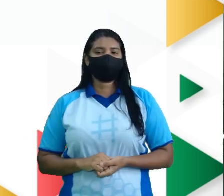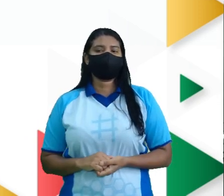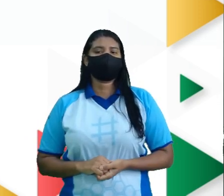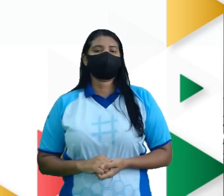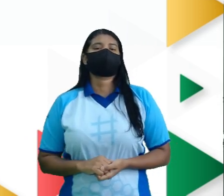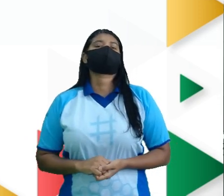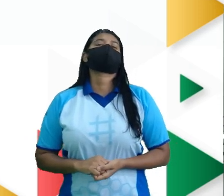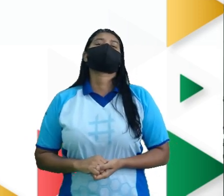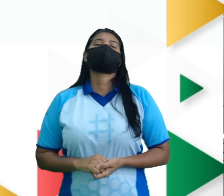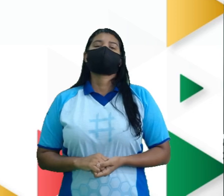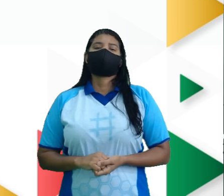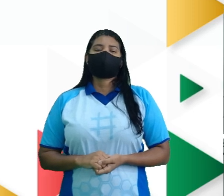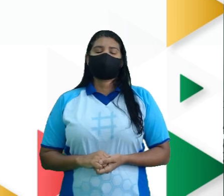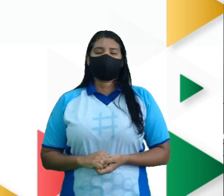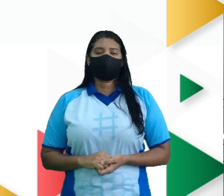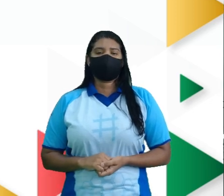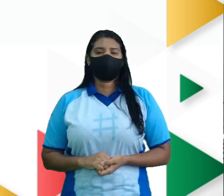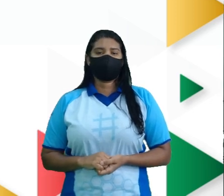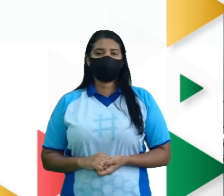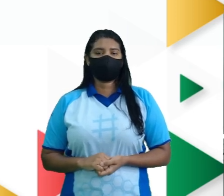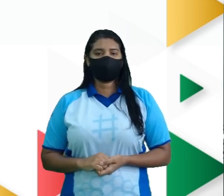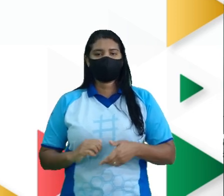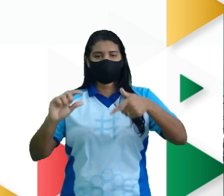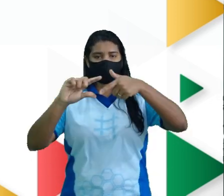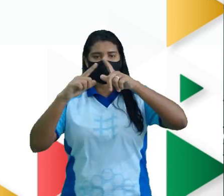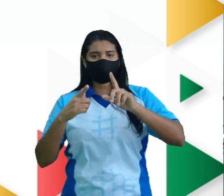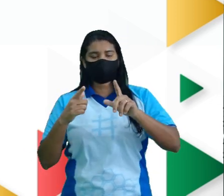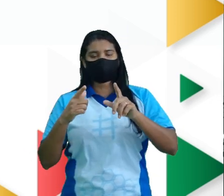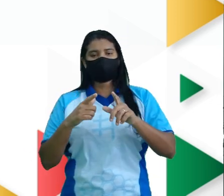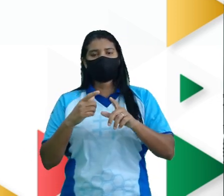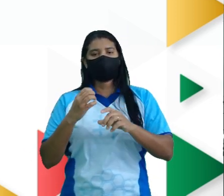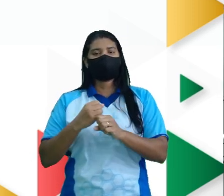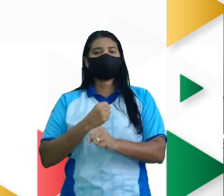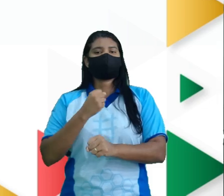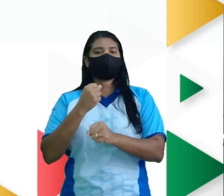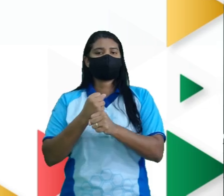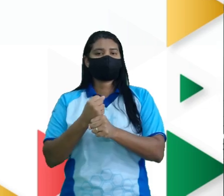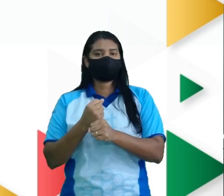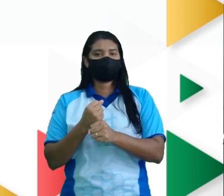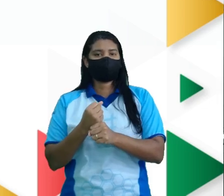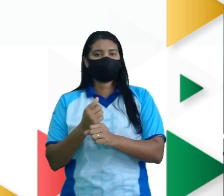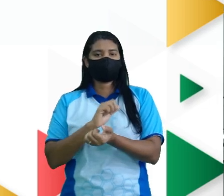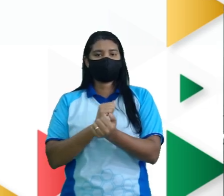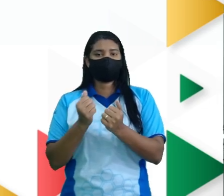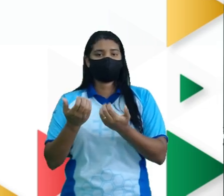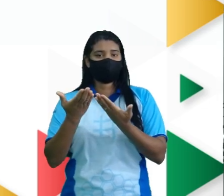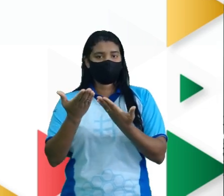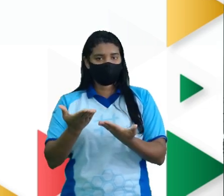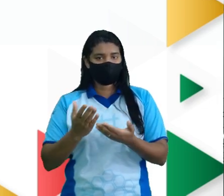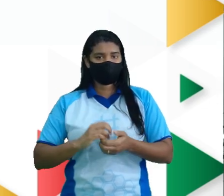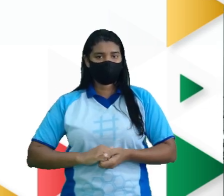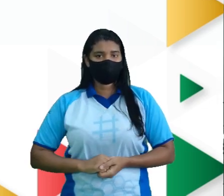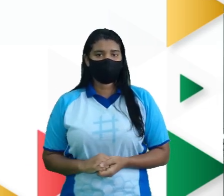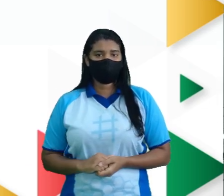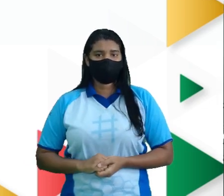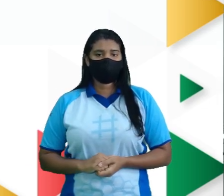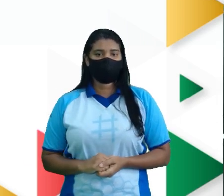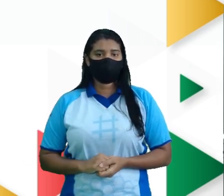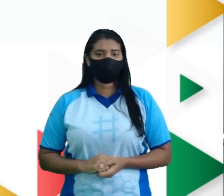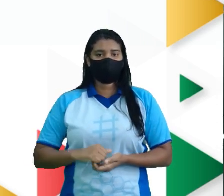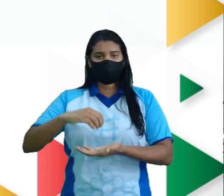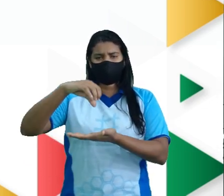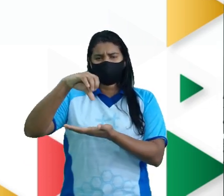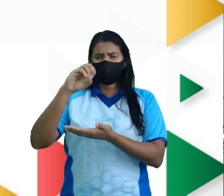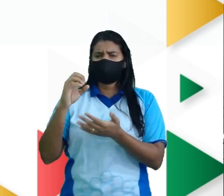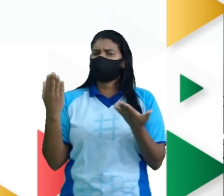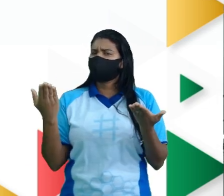aí um transferidor, ângulos com as medidas que podem ser construídos com os jogos de esquadros. Um deles é aí, ó, esquadro 90 graus.